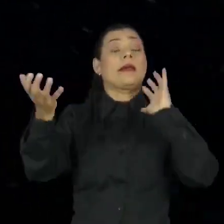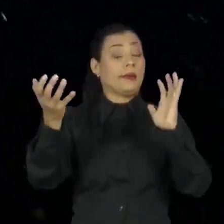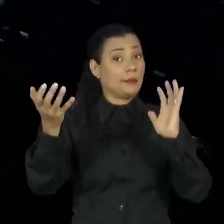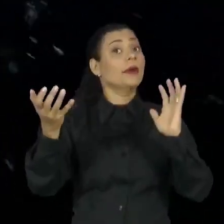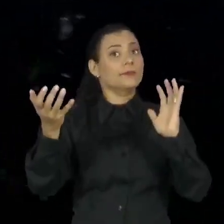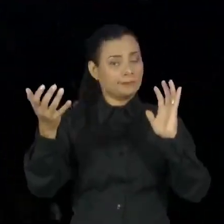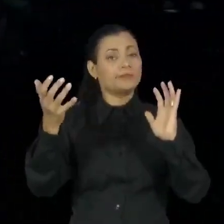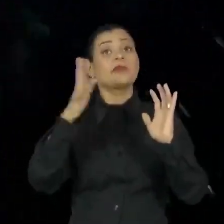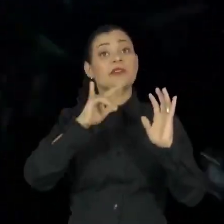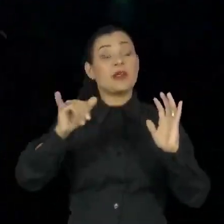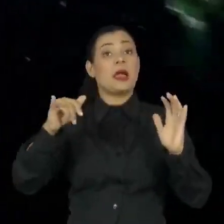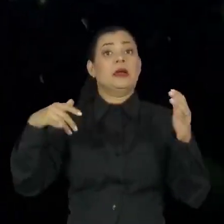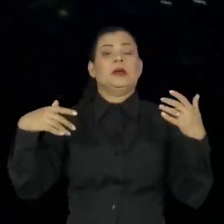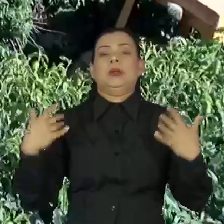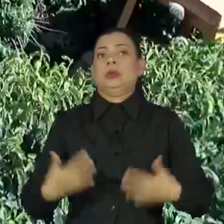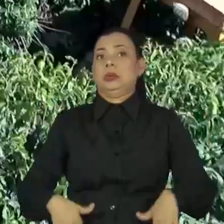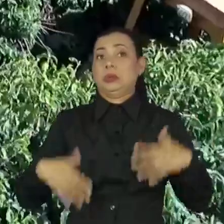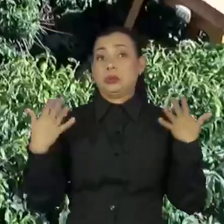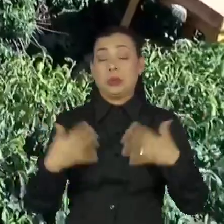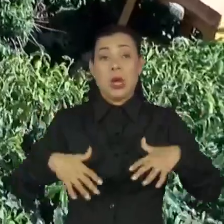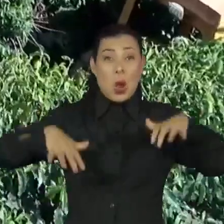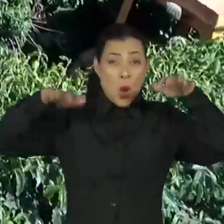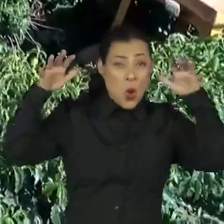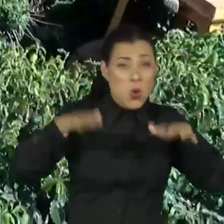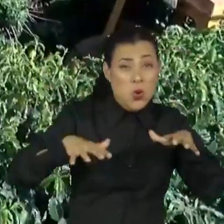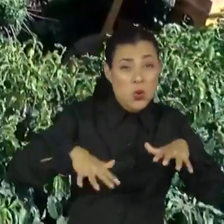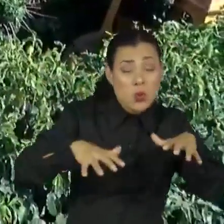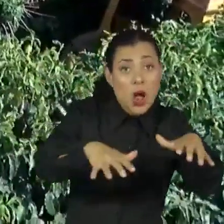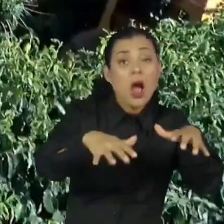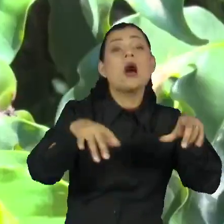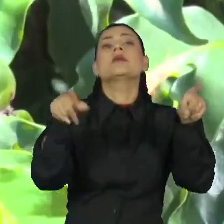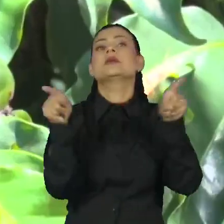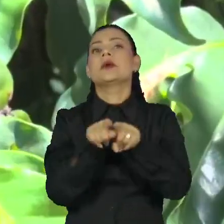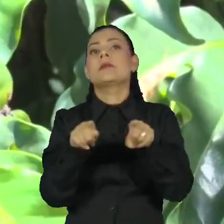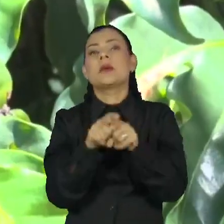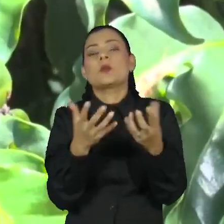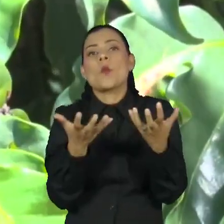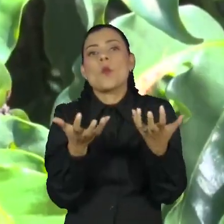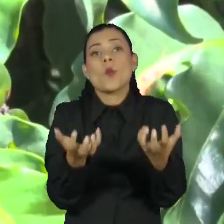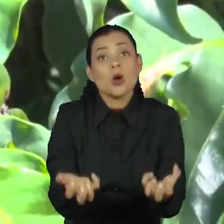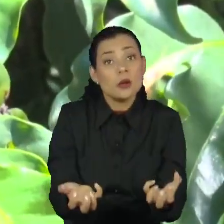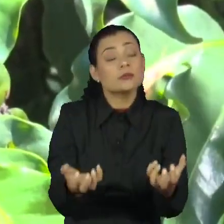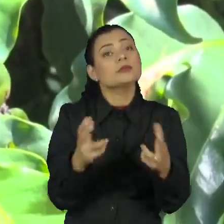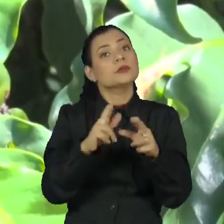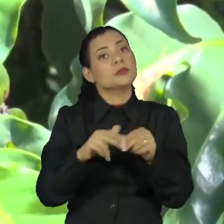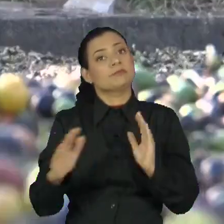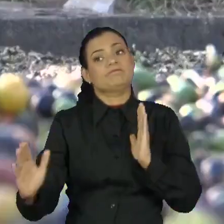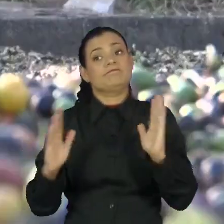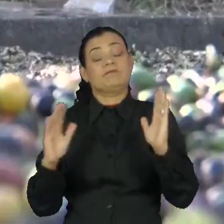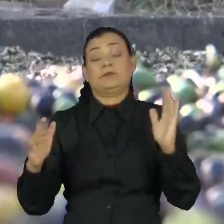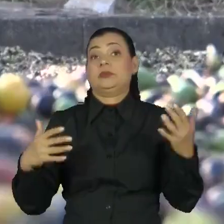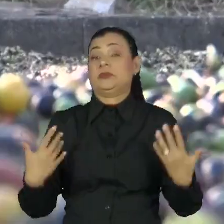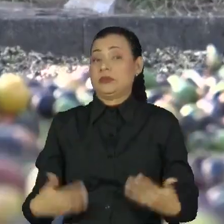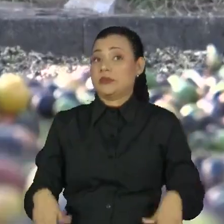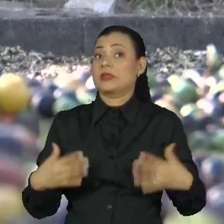momento, choques adversos na produção de alimentos são choques temporários.